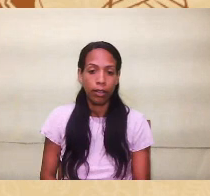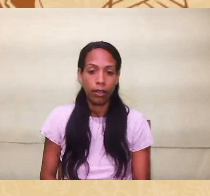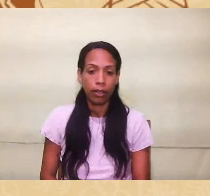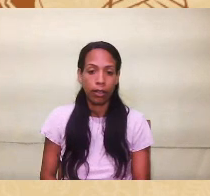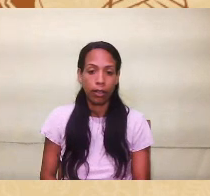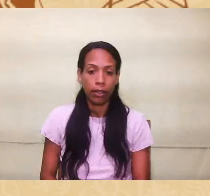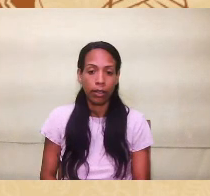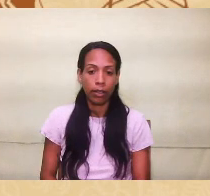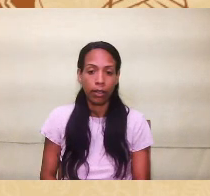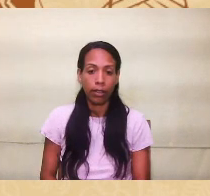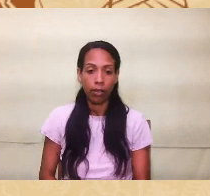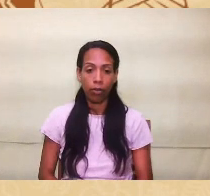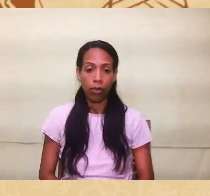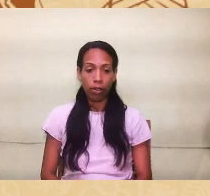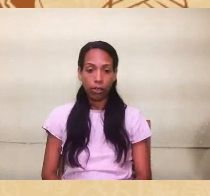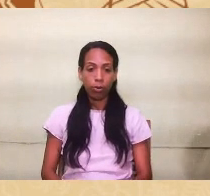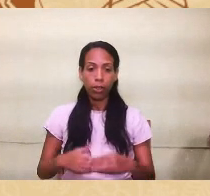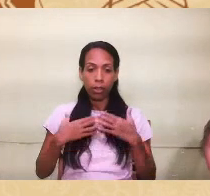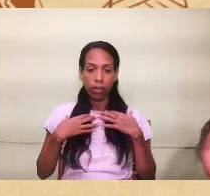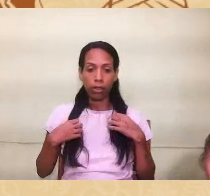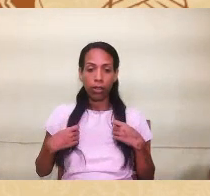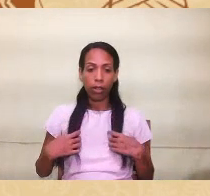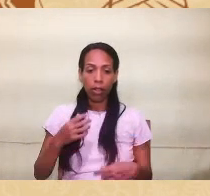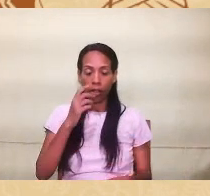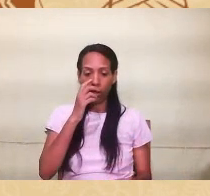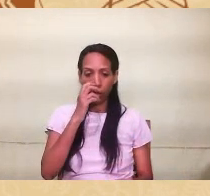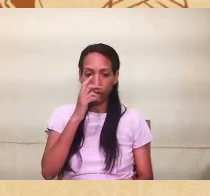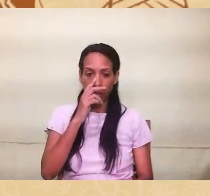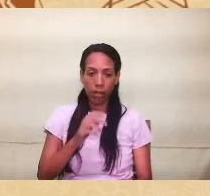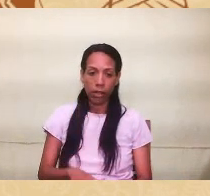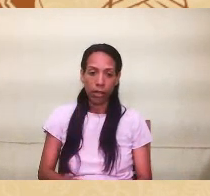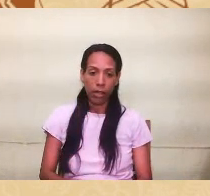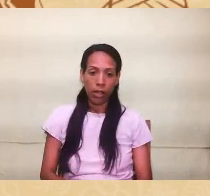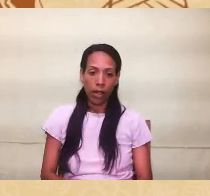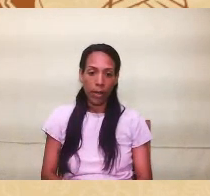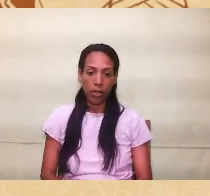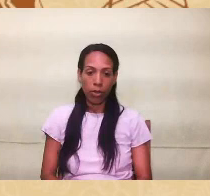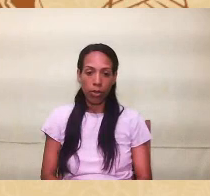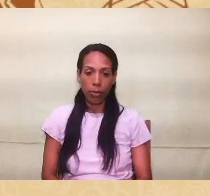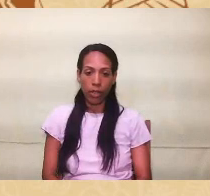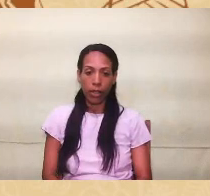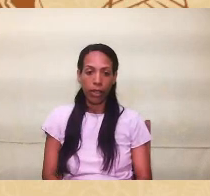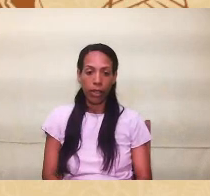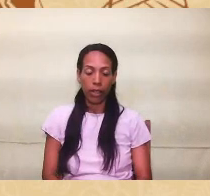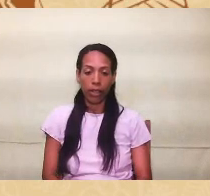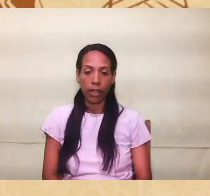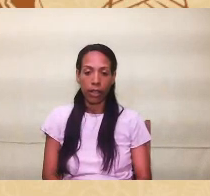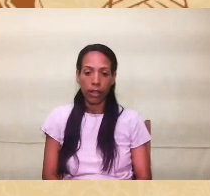petibó. Ixé, a soja, o bitupã, em